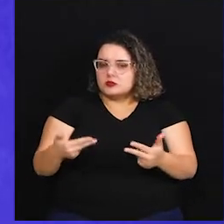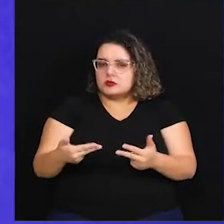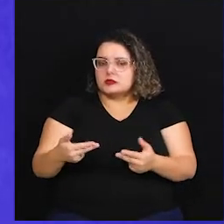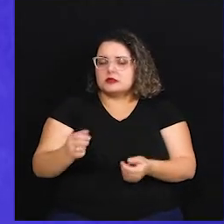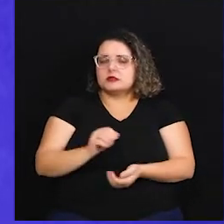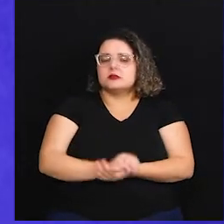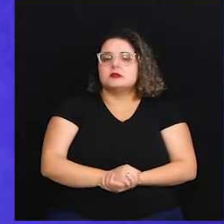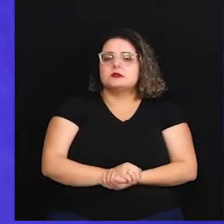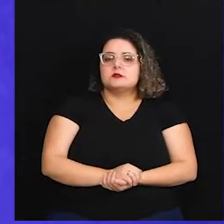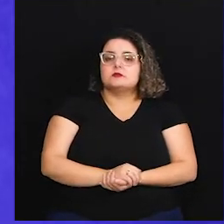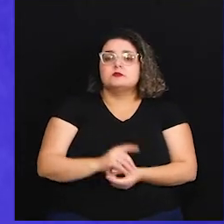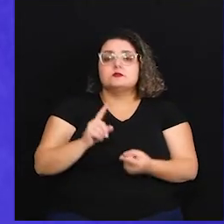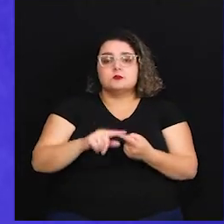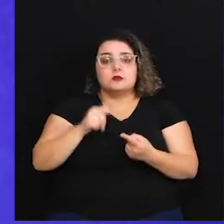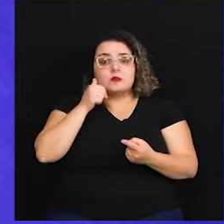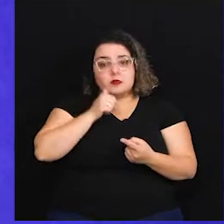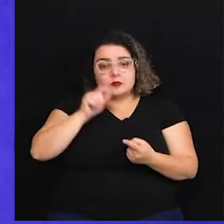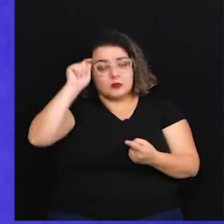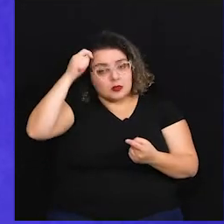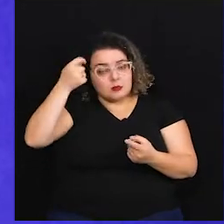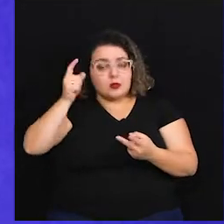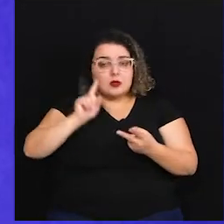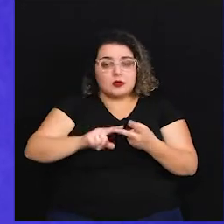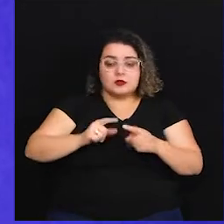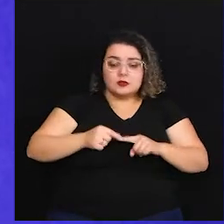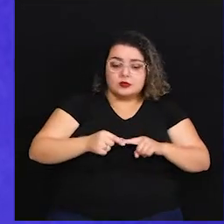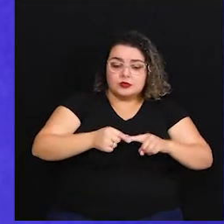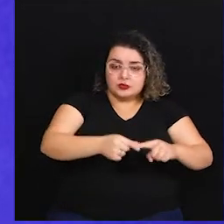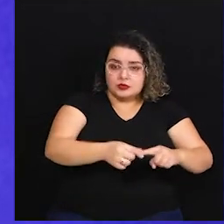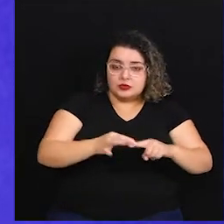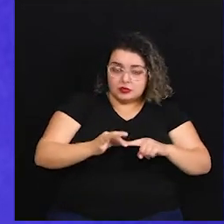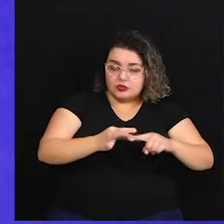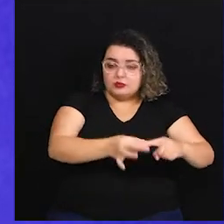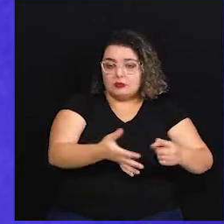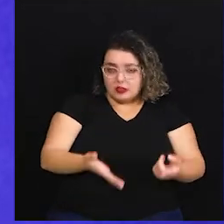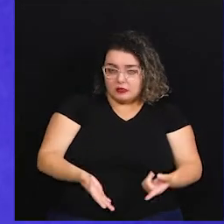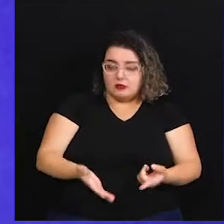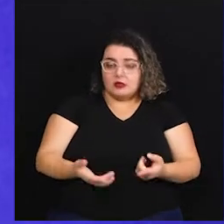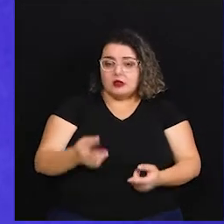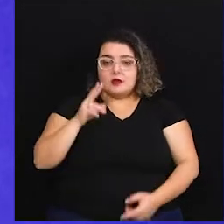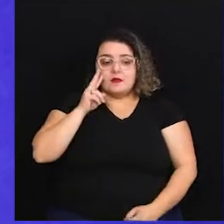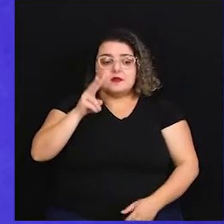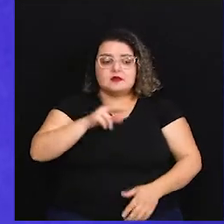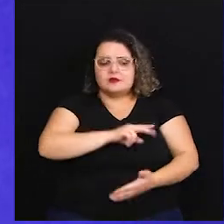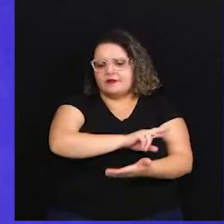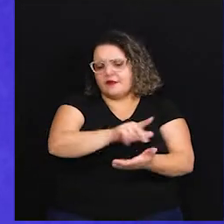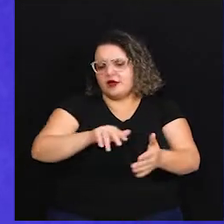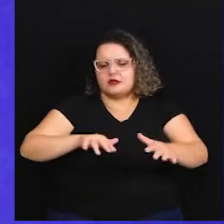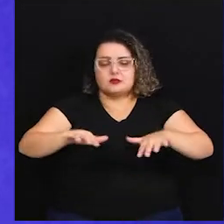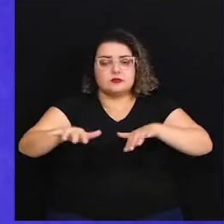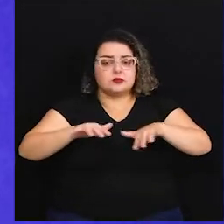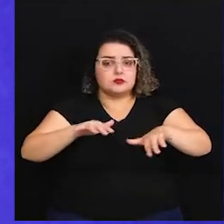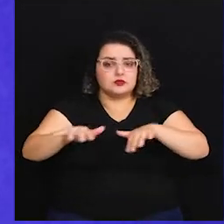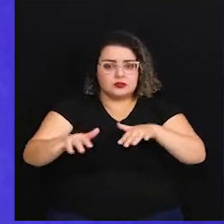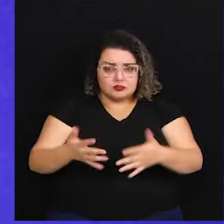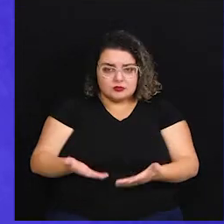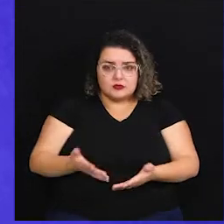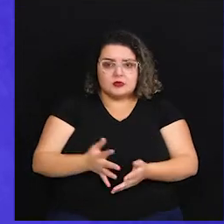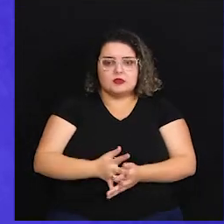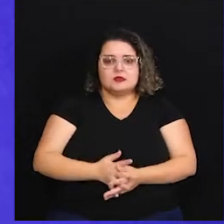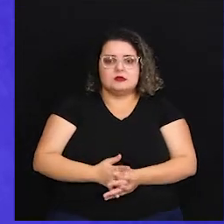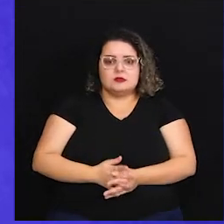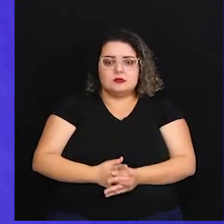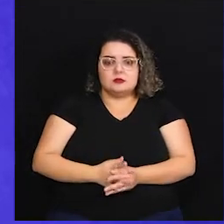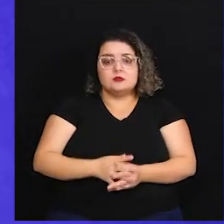Amanda. A questão de ser uma mulher preta e de periferia. E a gente tem visto vários movimentos